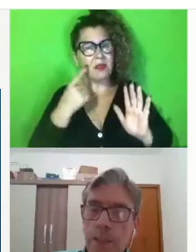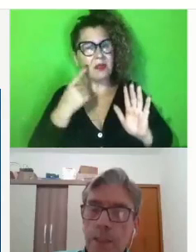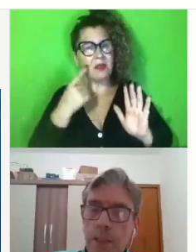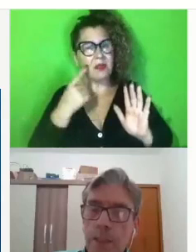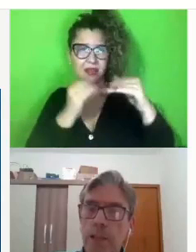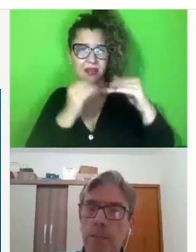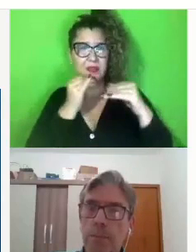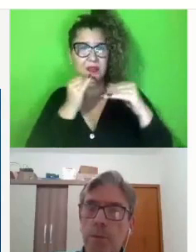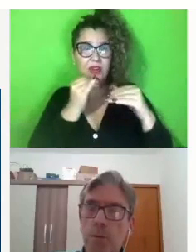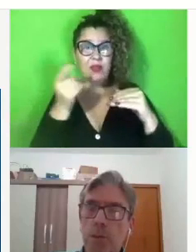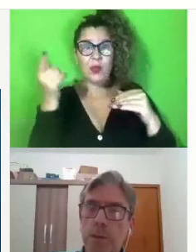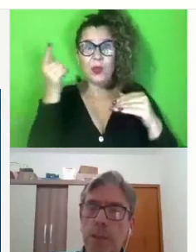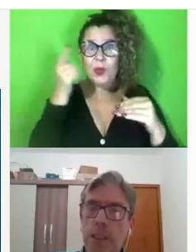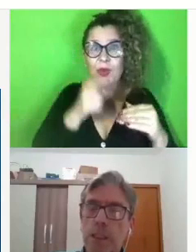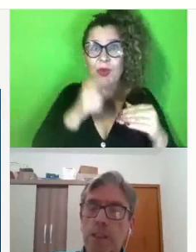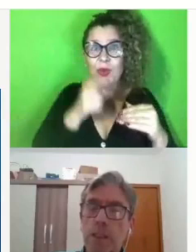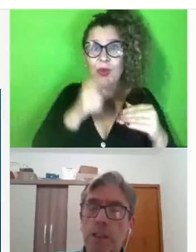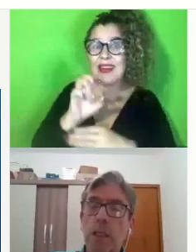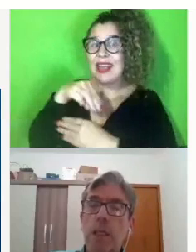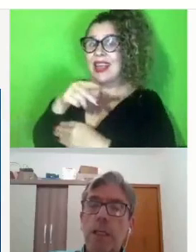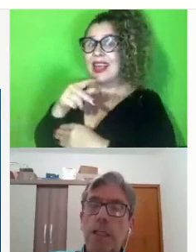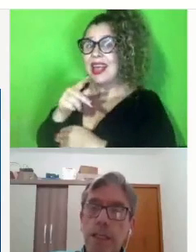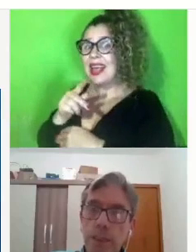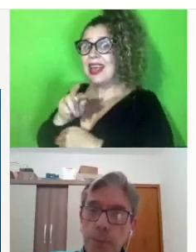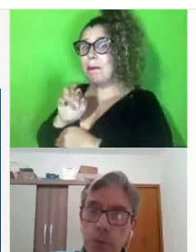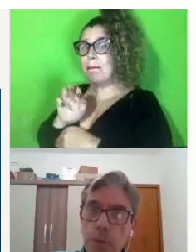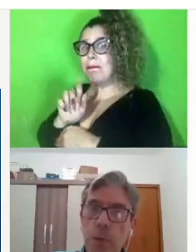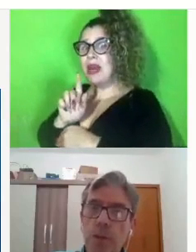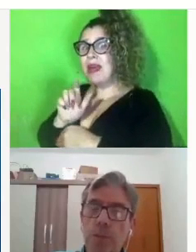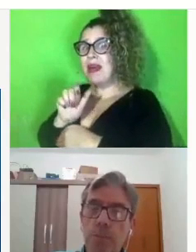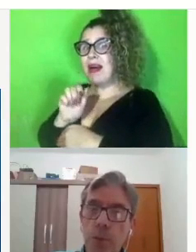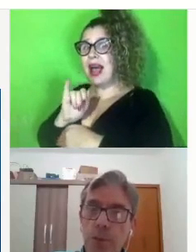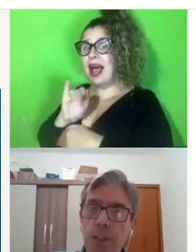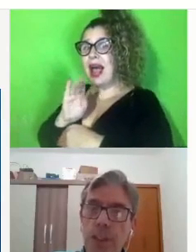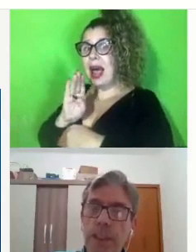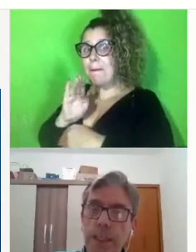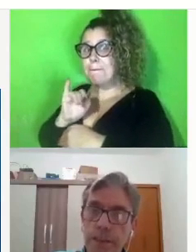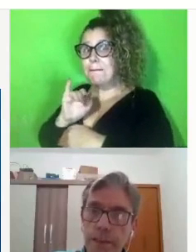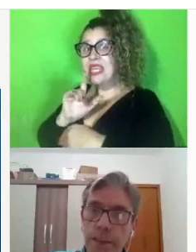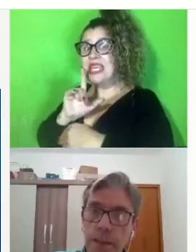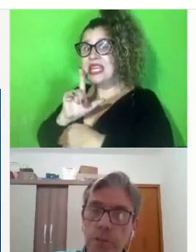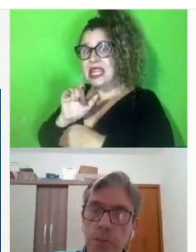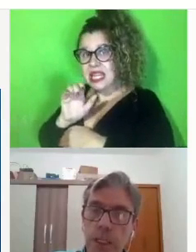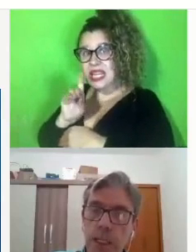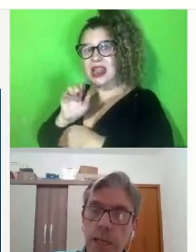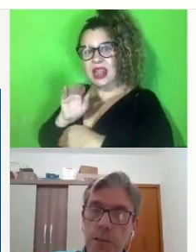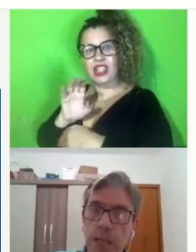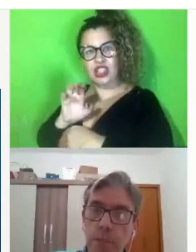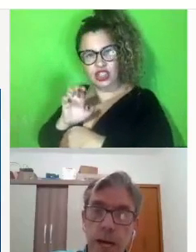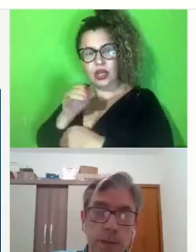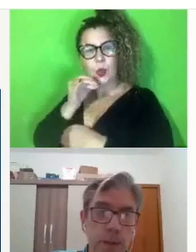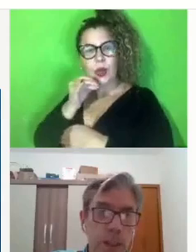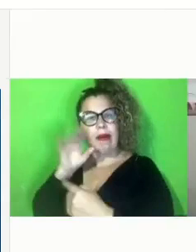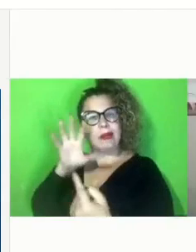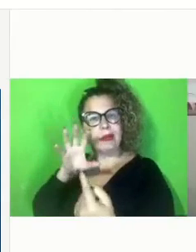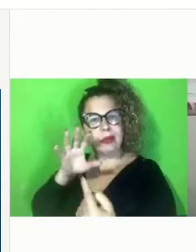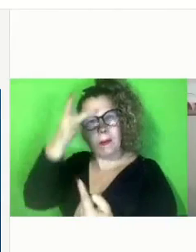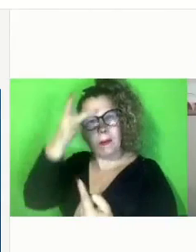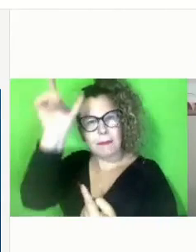empregabilidade da pessoa com deficiência e que essa pessoa possa produzir e crescer dentro do mercado de